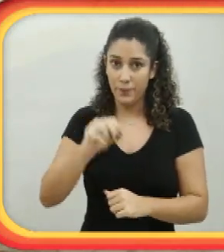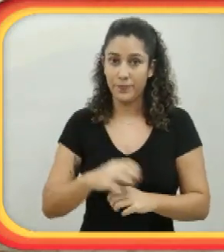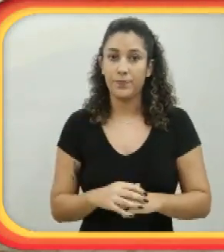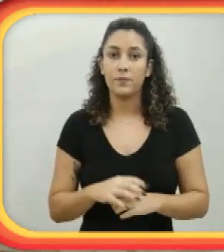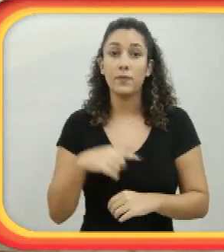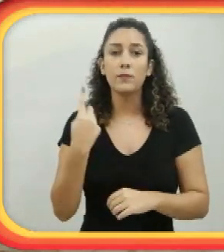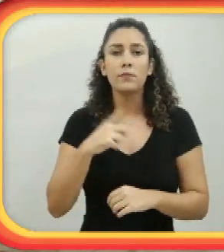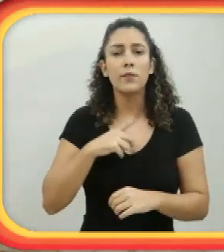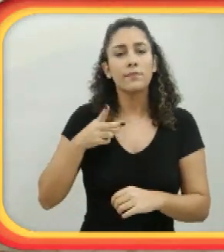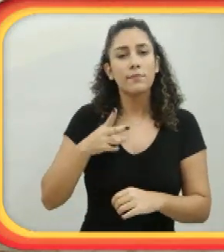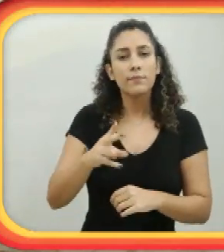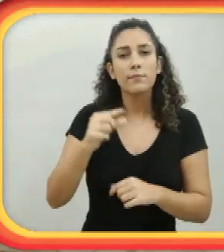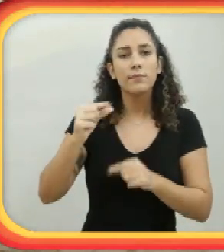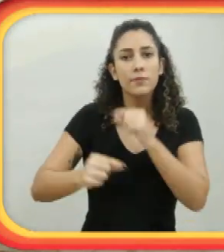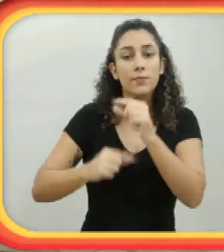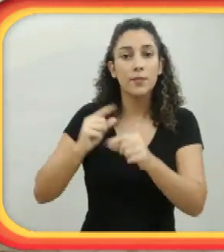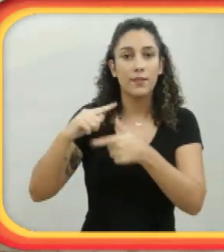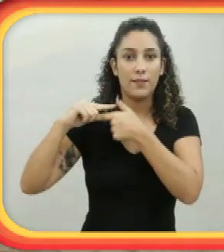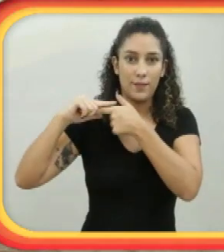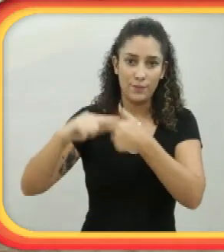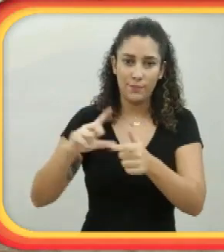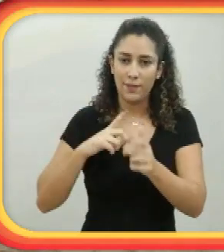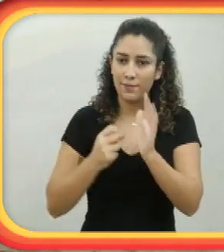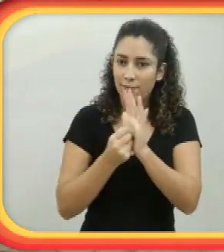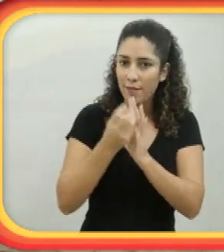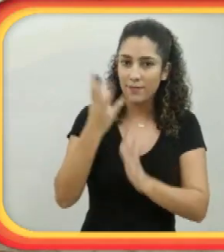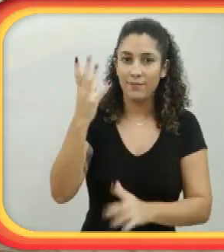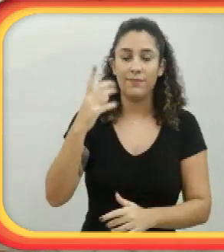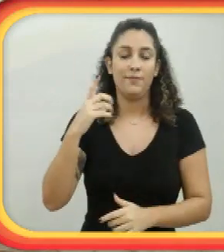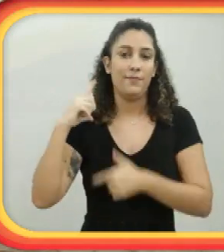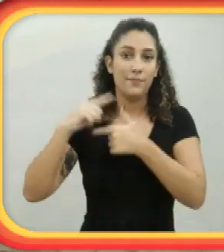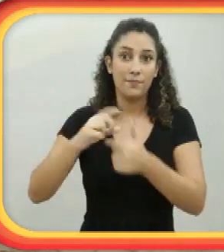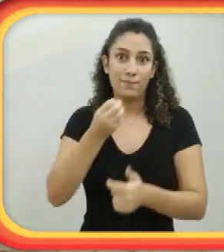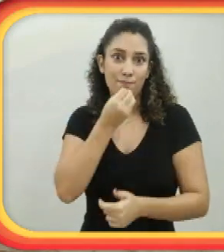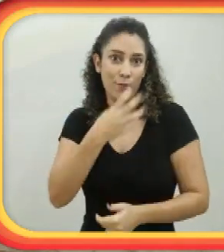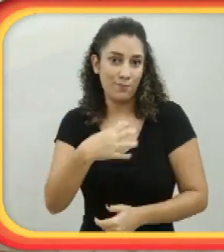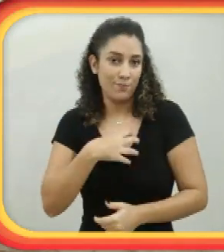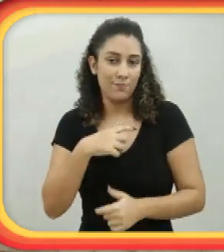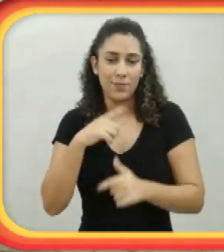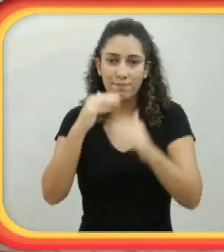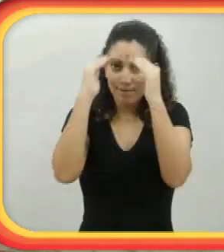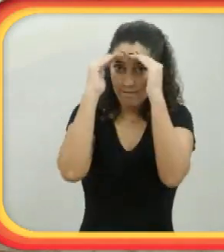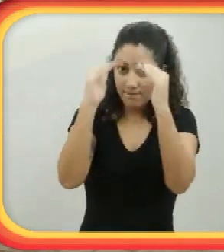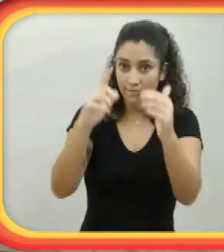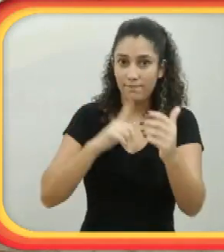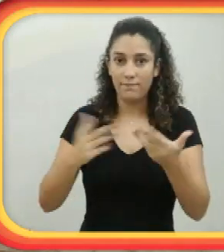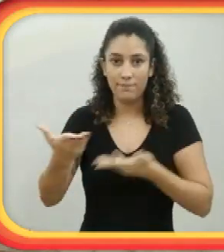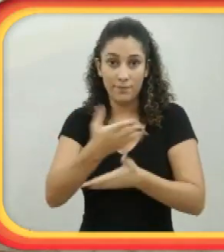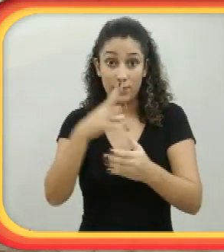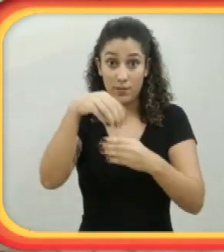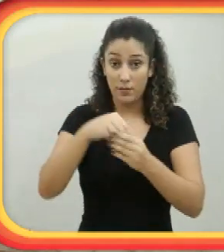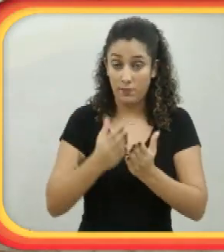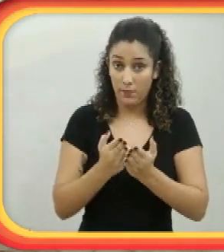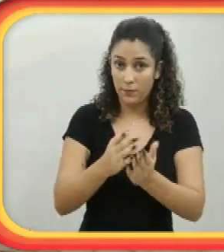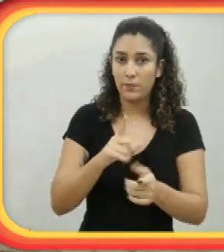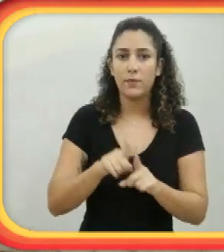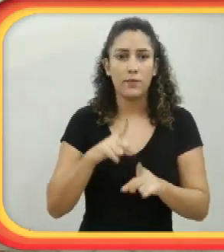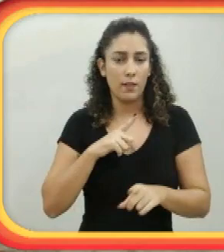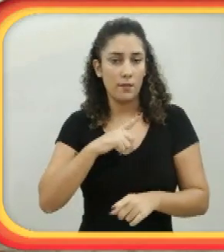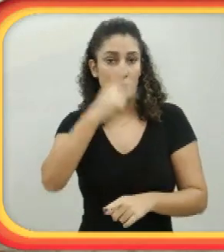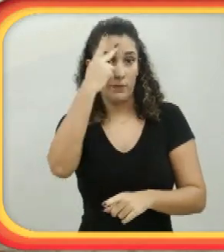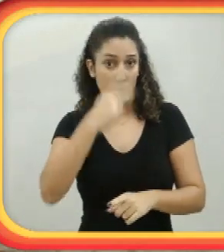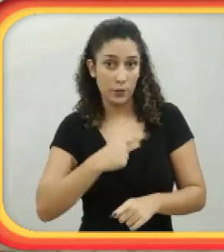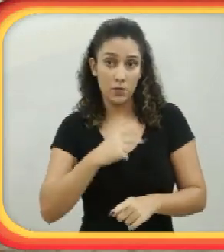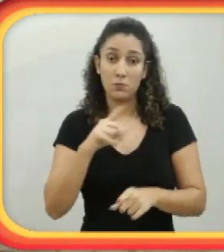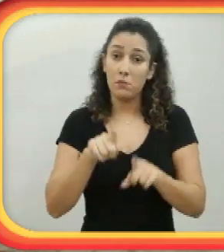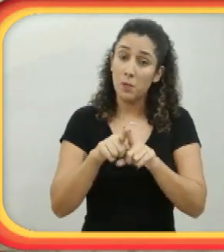comandos em Tahitiano, Havaiano, a gente mantém uma série de tradições que são muitas vezes tradições de bom senso, sobre